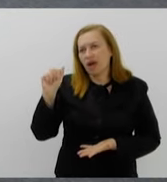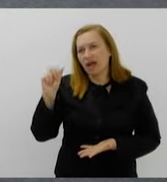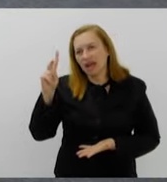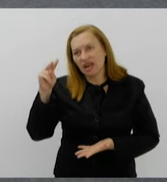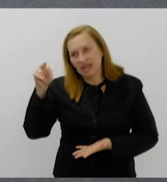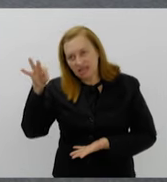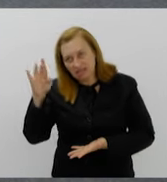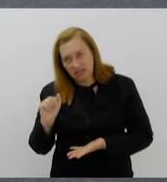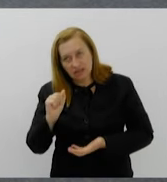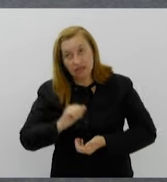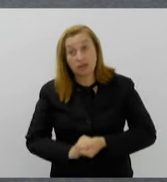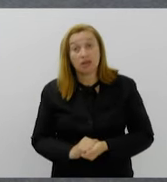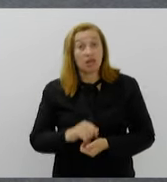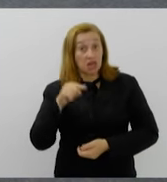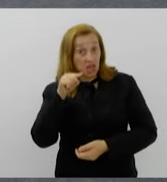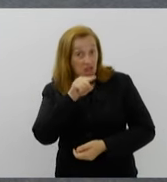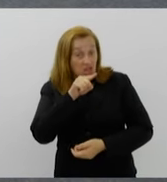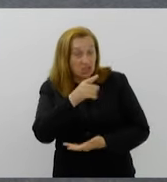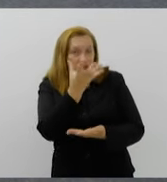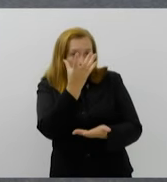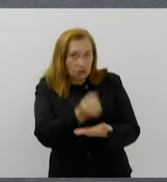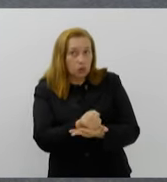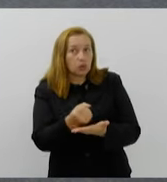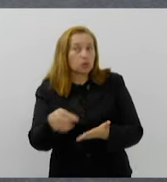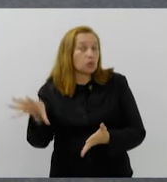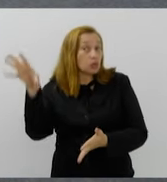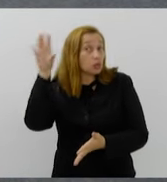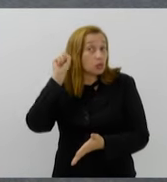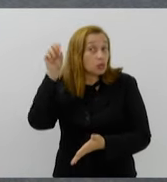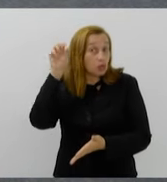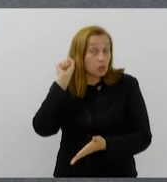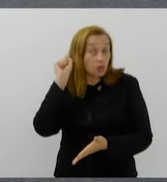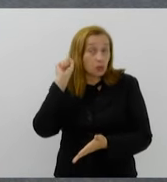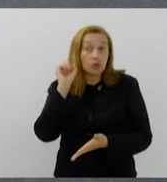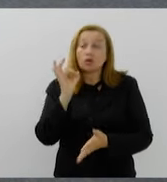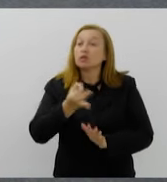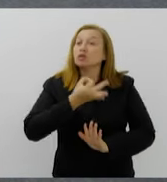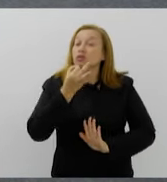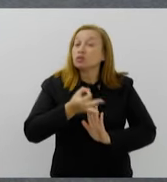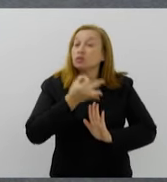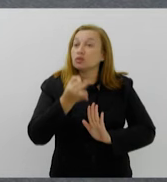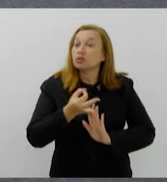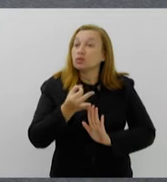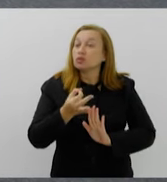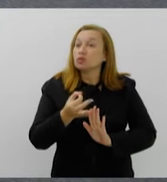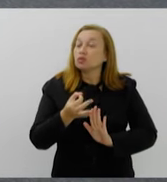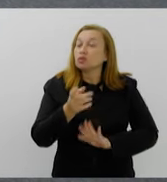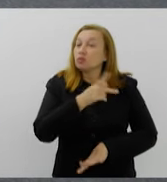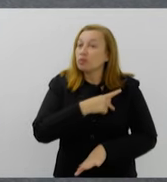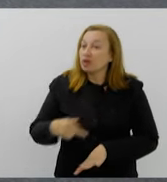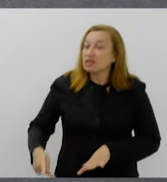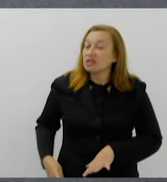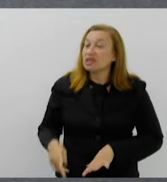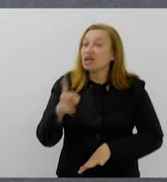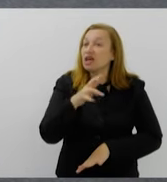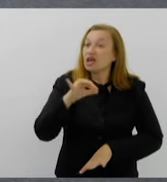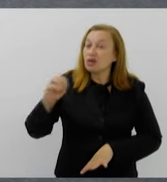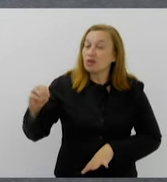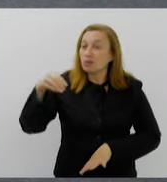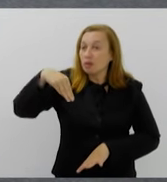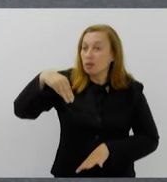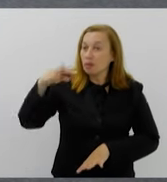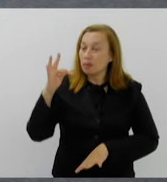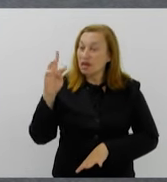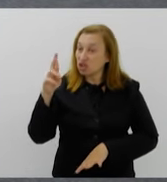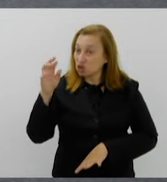moralista Esse é o áudio do presidente do Rio Metrópole Davi Perine vermelho